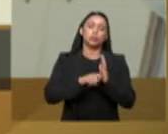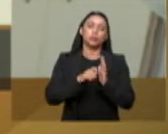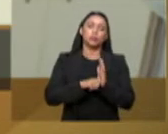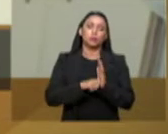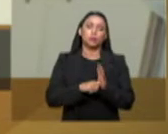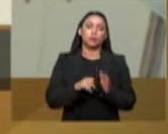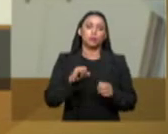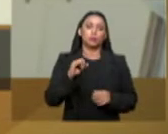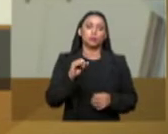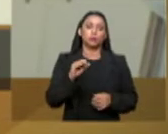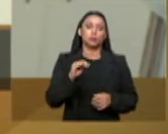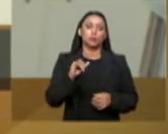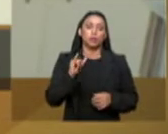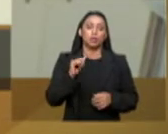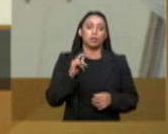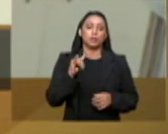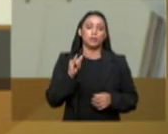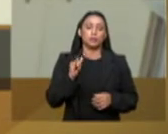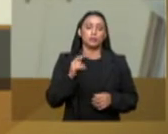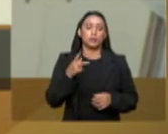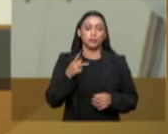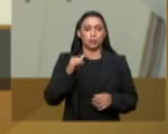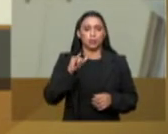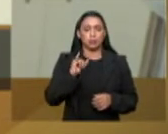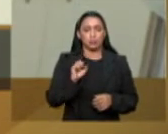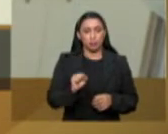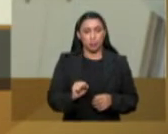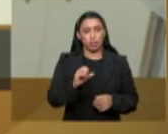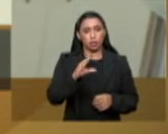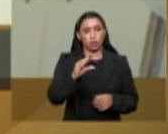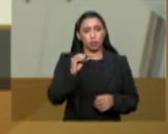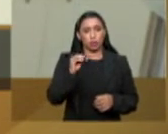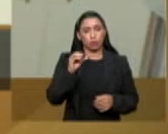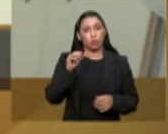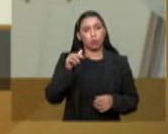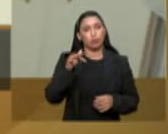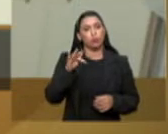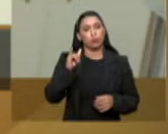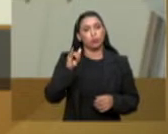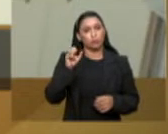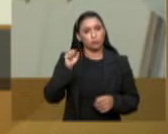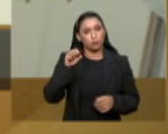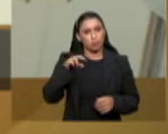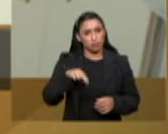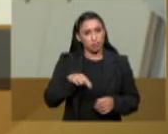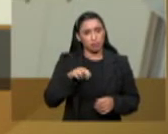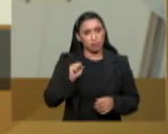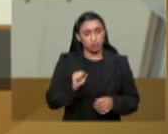7,6%. Diante do estabelecimento dessas alíquotas, em 2004, foi editada uma